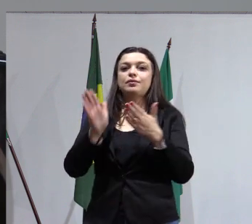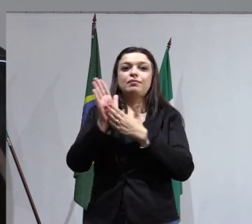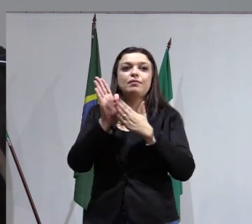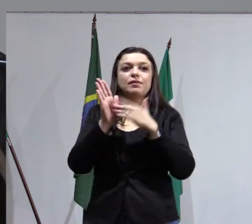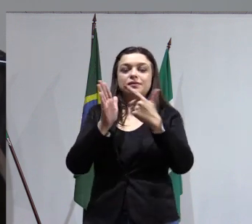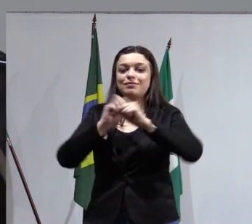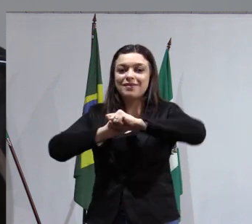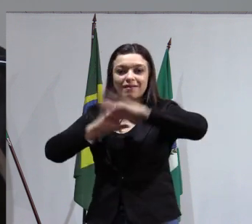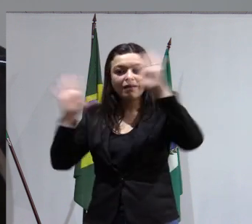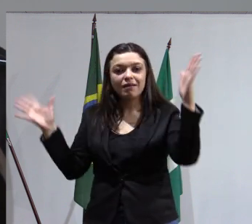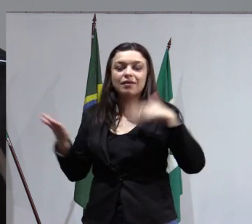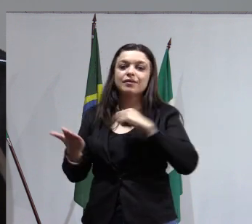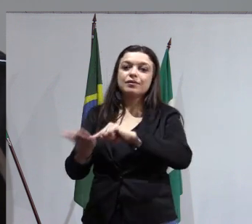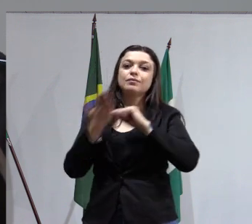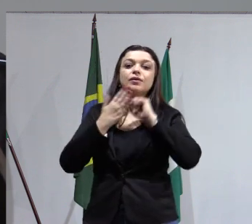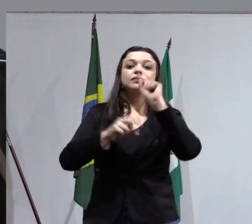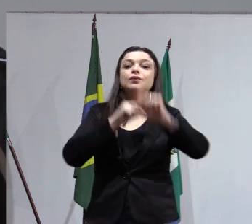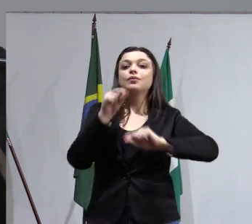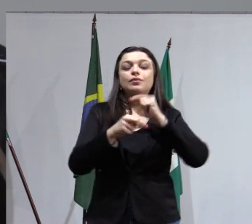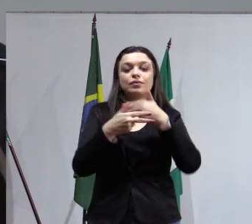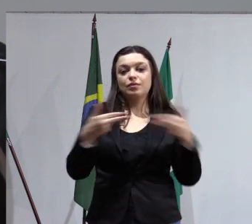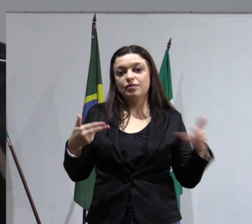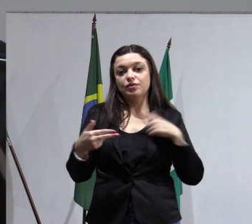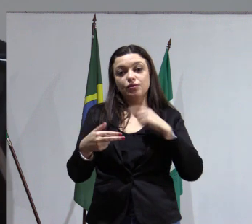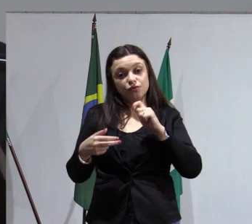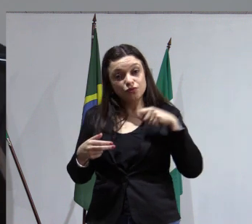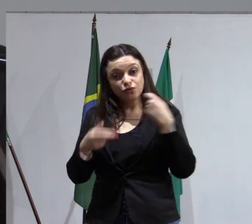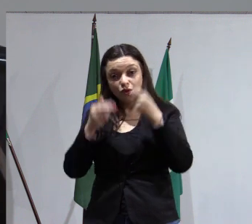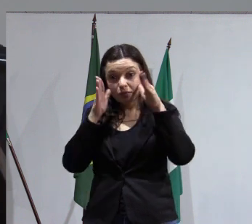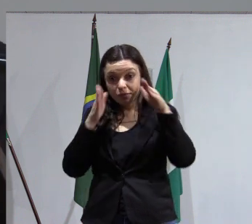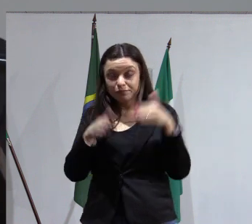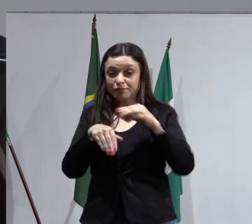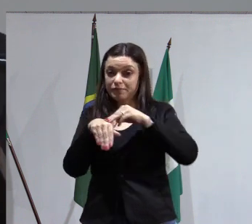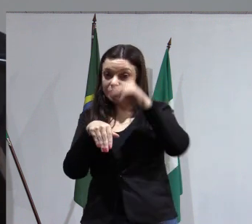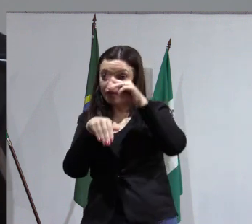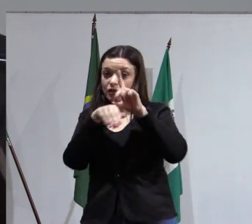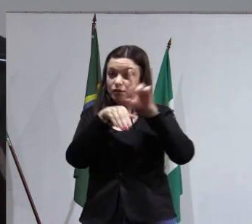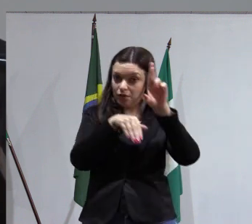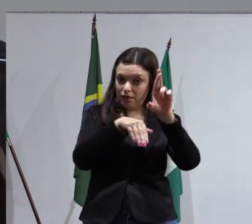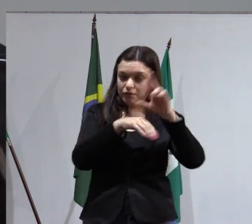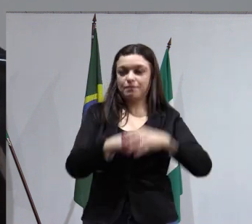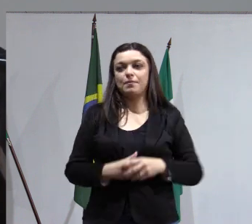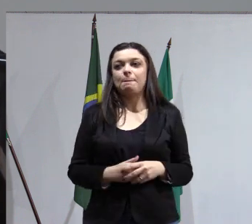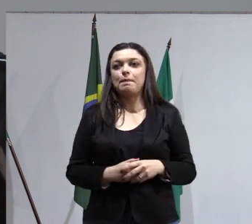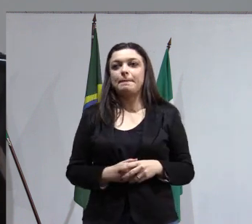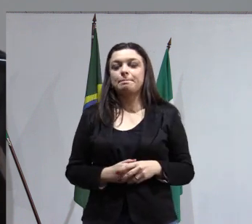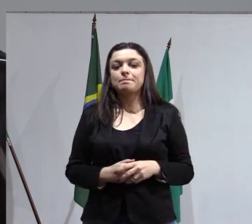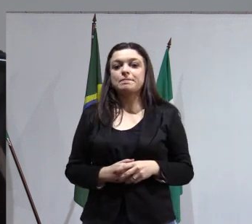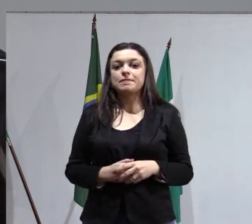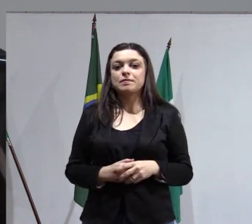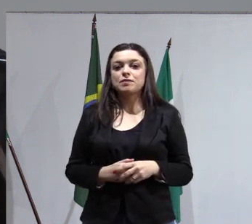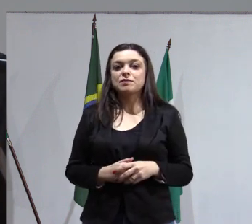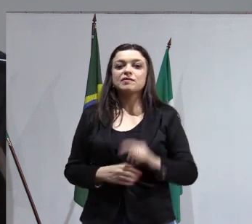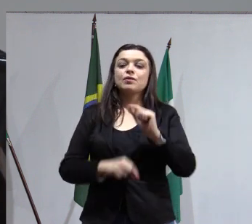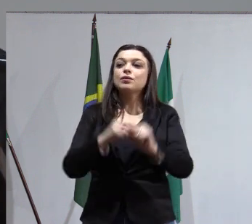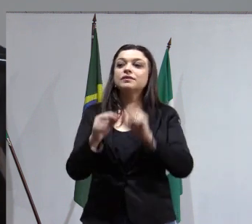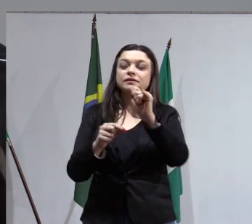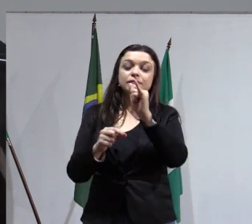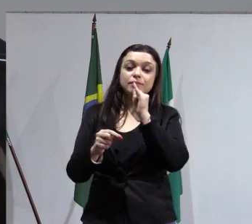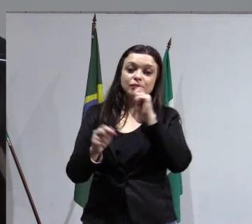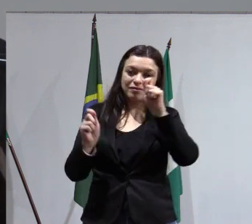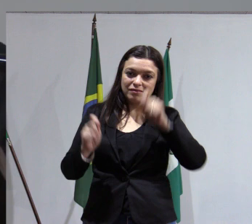ter, especialmente sobre o estrito senso. Algumas das proposições do Futuris afetam diretamente a inovação e a